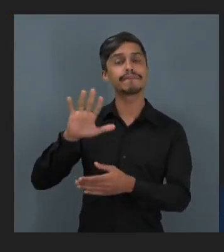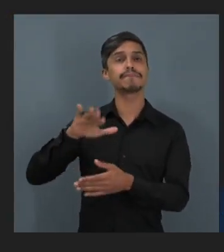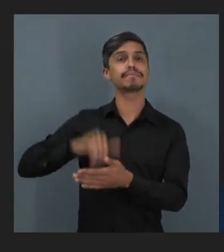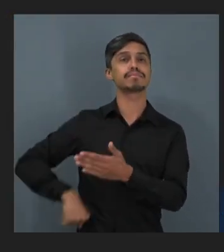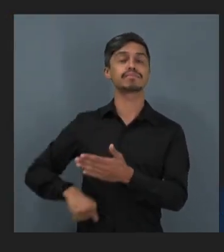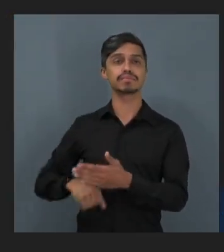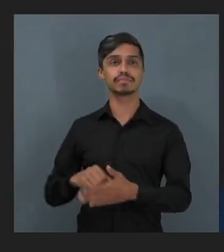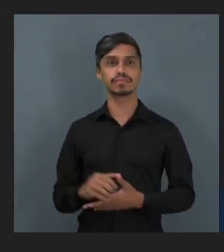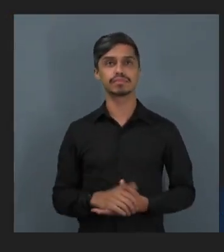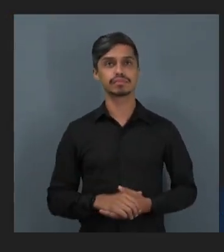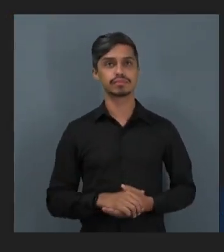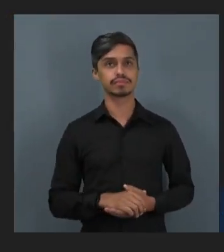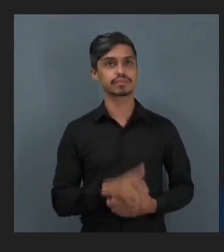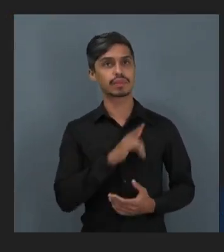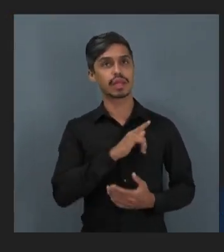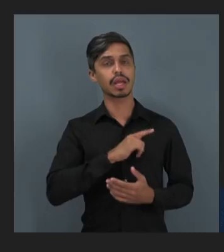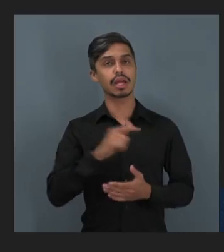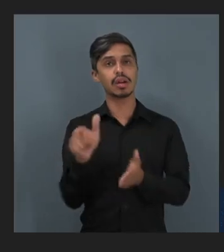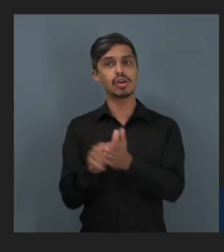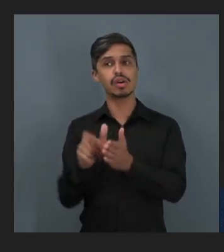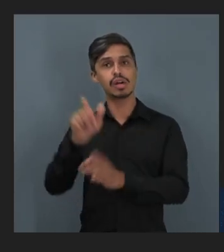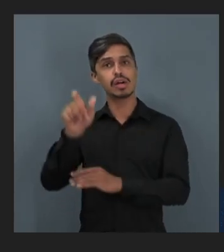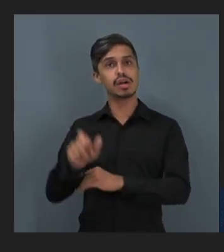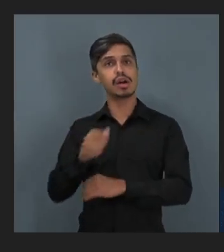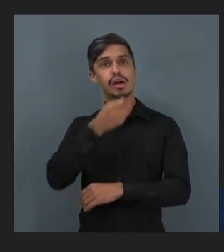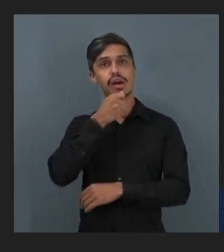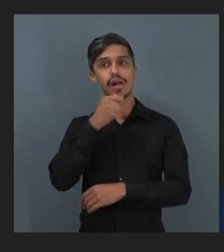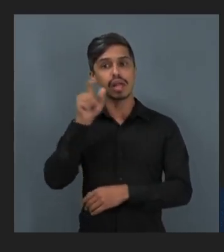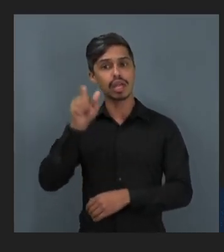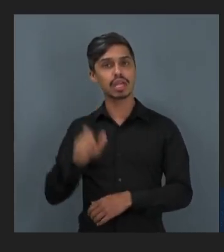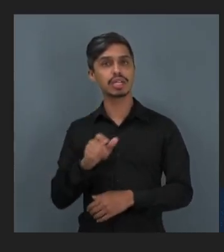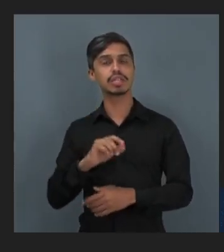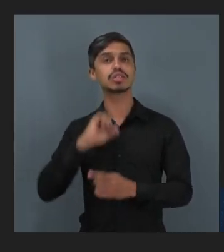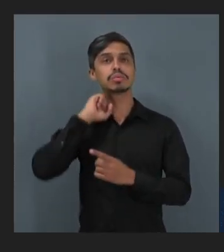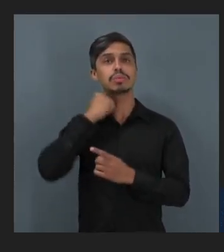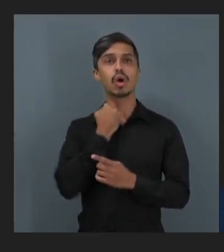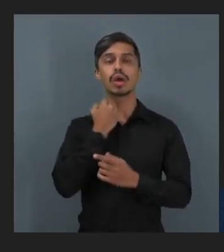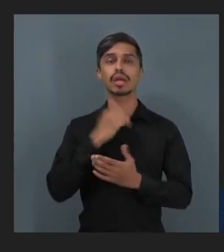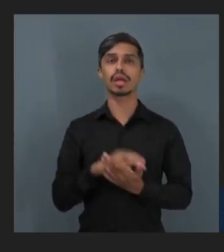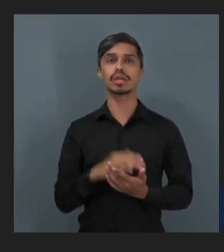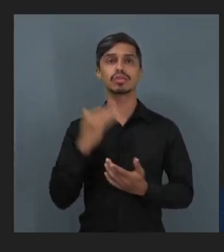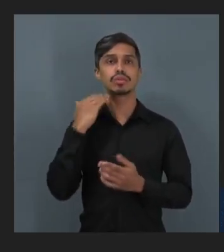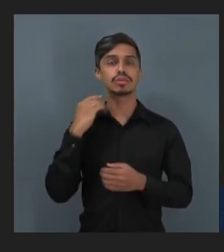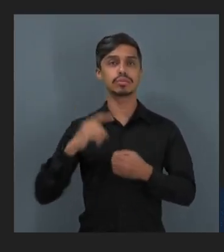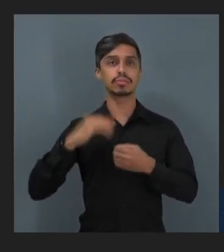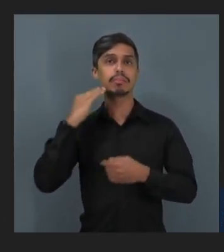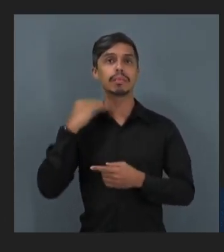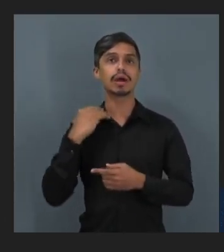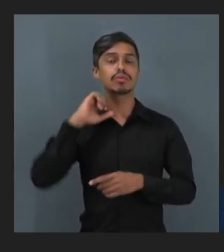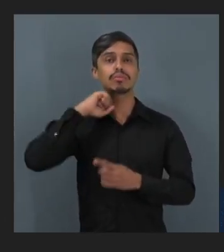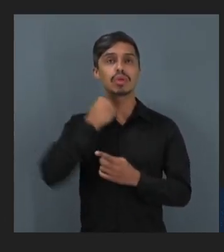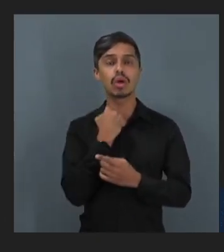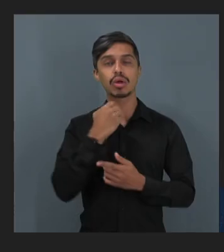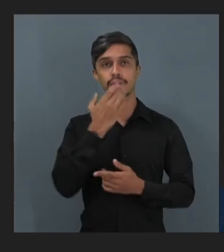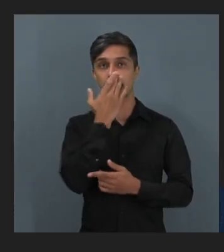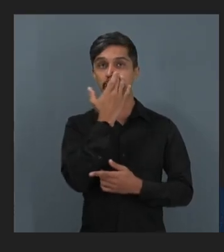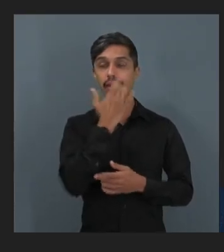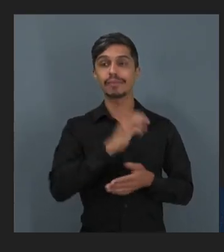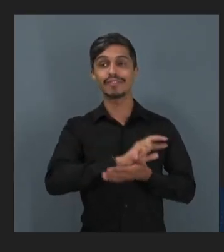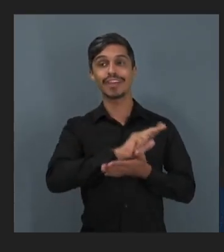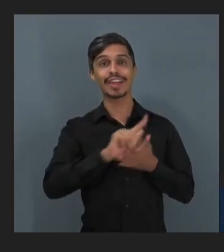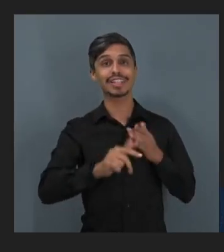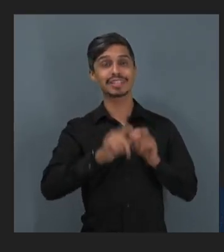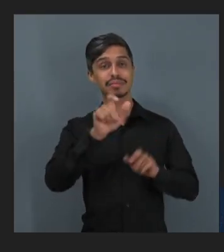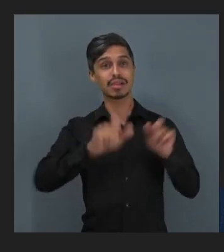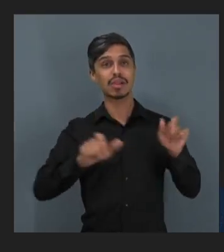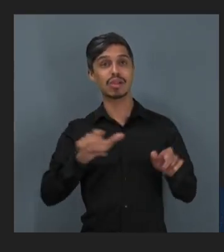tem jornalistas com a conta bancária bloqueada. A gente tem pessoas, milhares de pessoas, com a